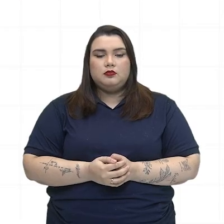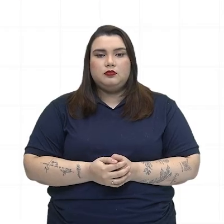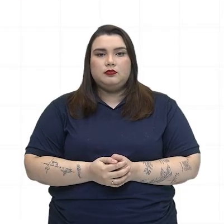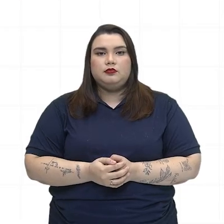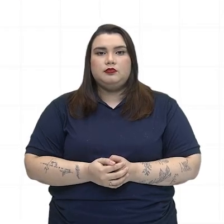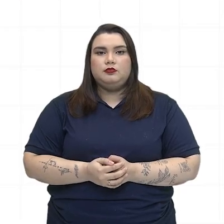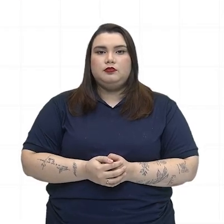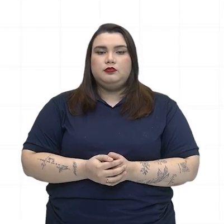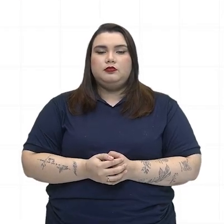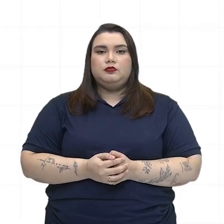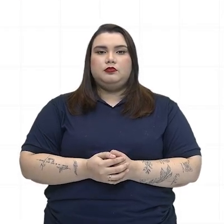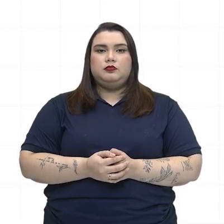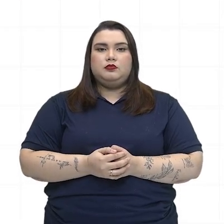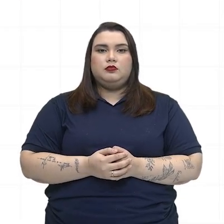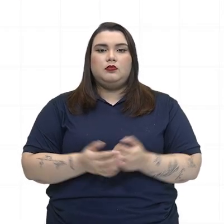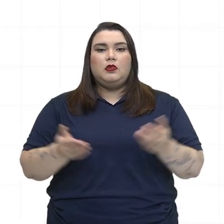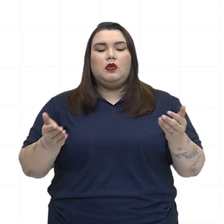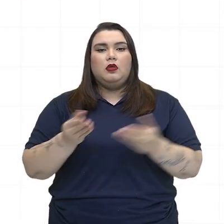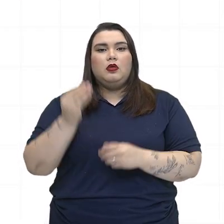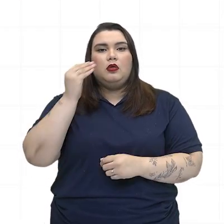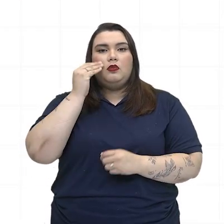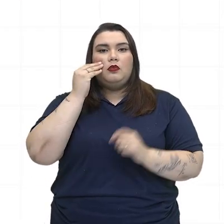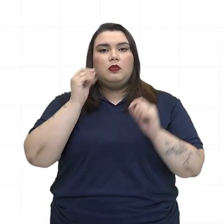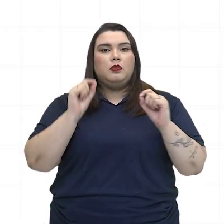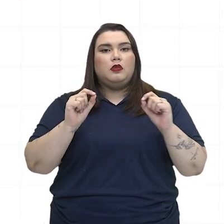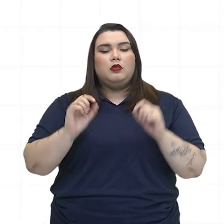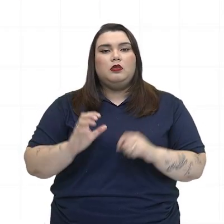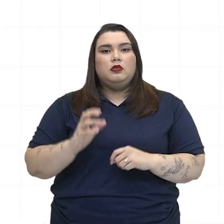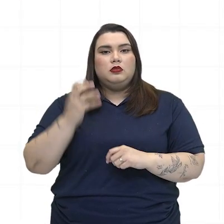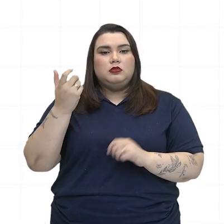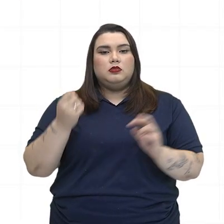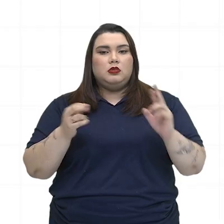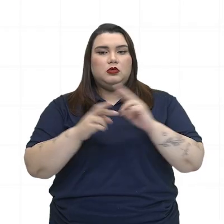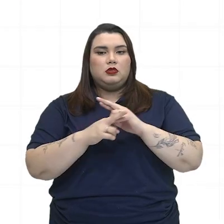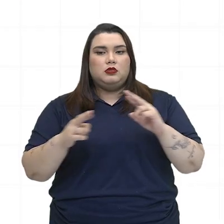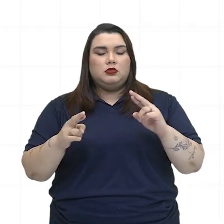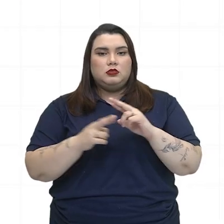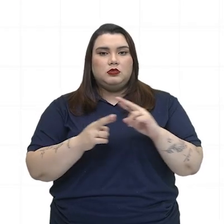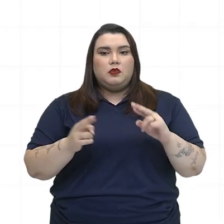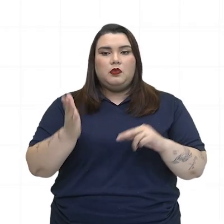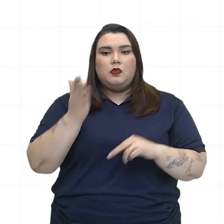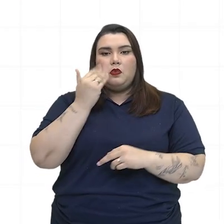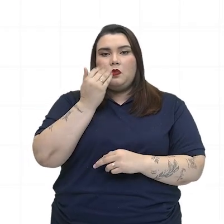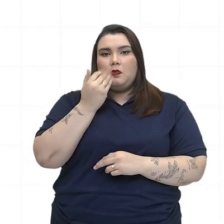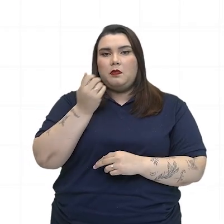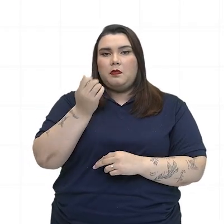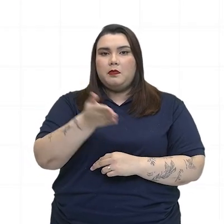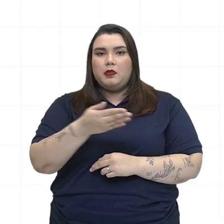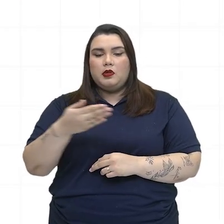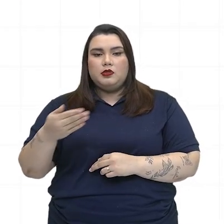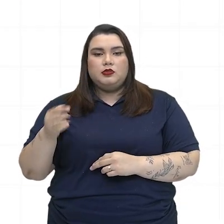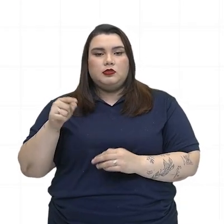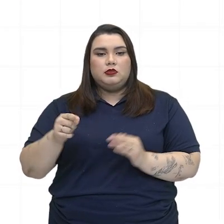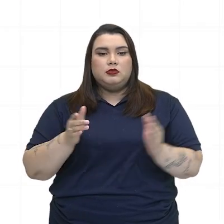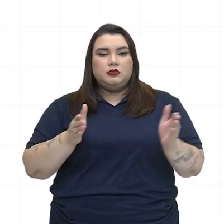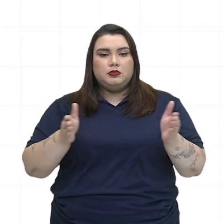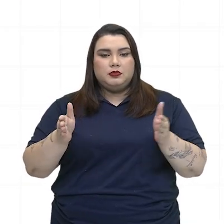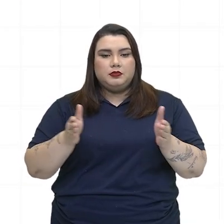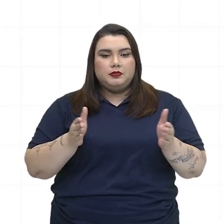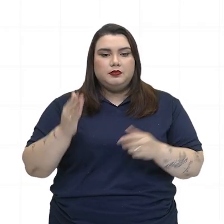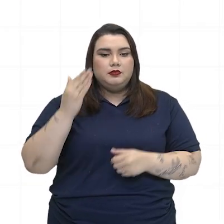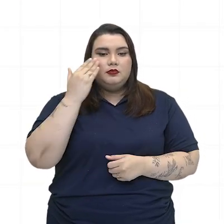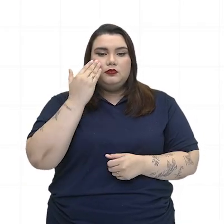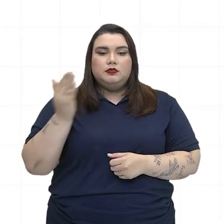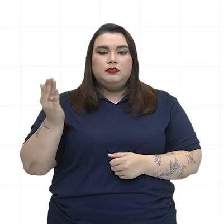Então, vamos ver o que aconteceu aí com relação ao consumo de peixe nesse período aí. Olha